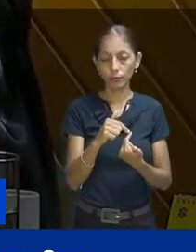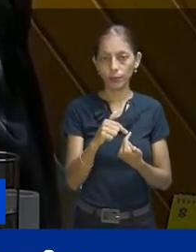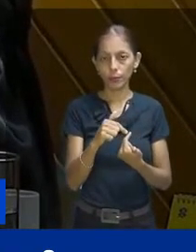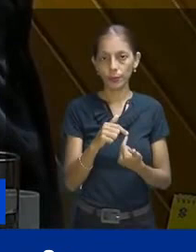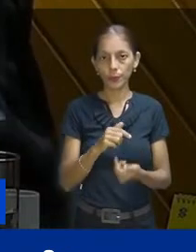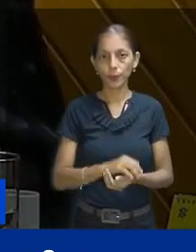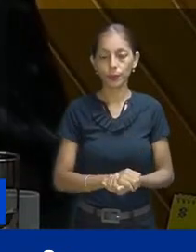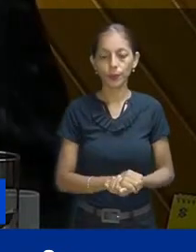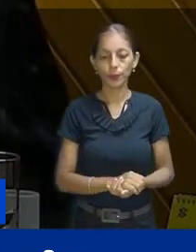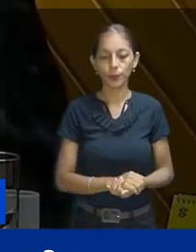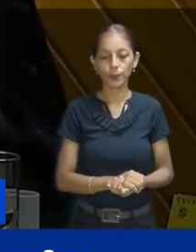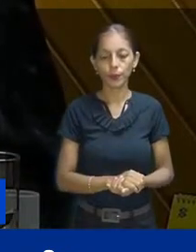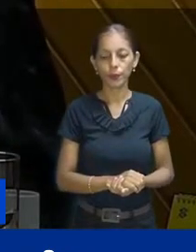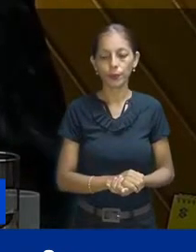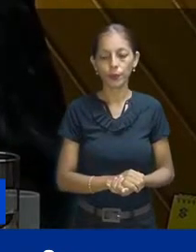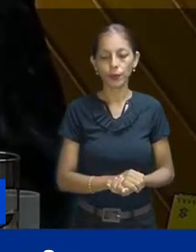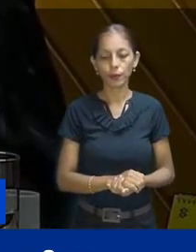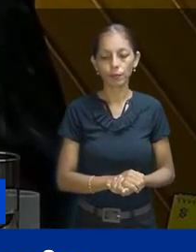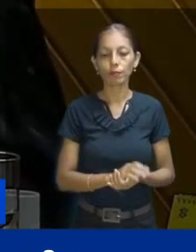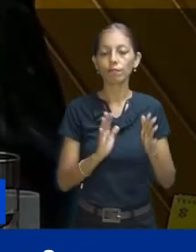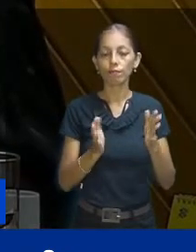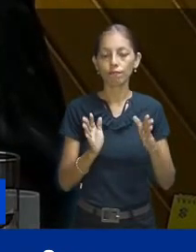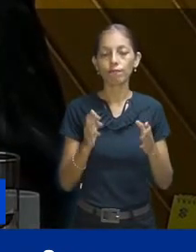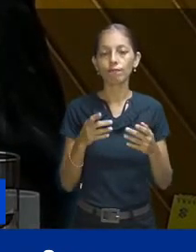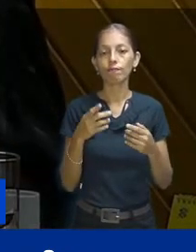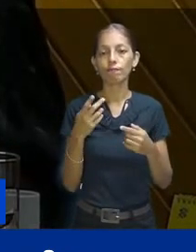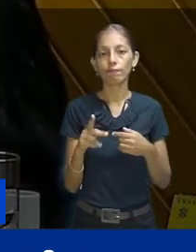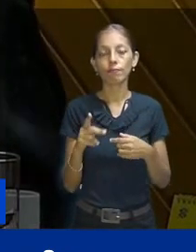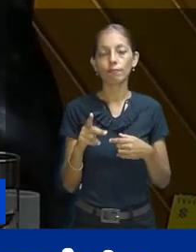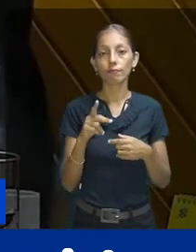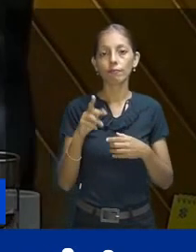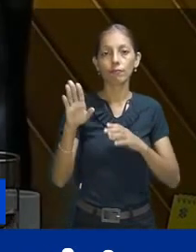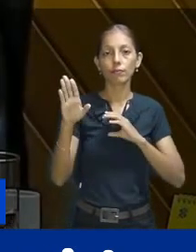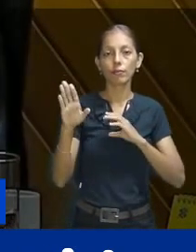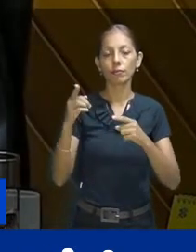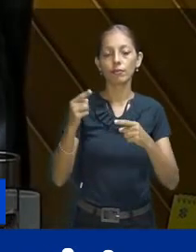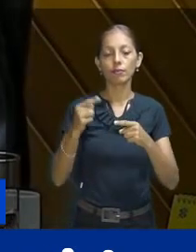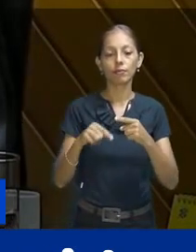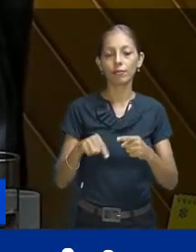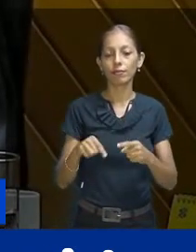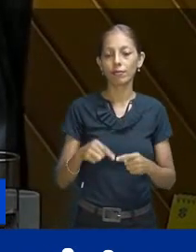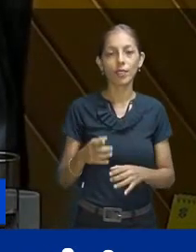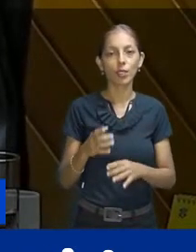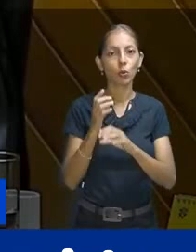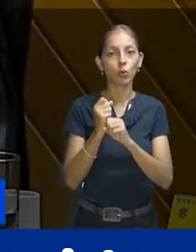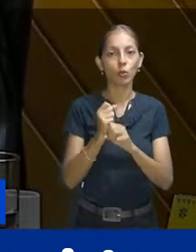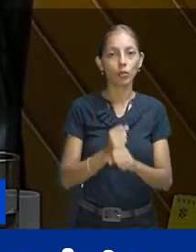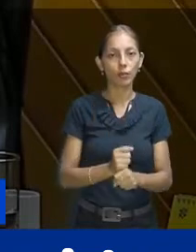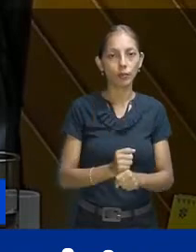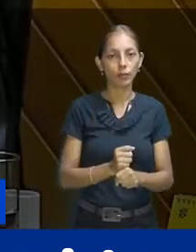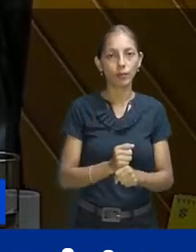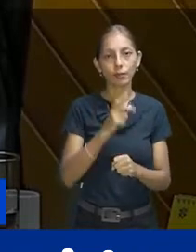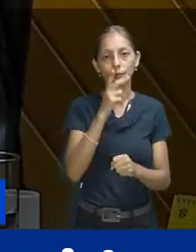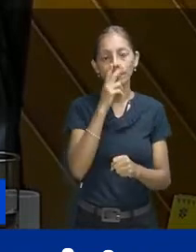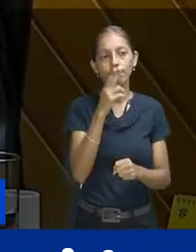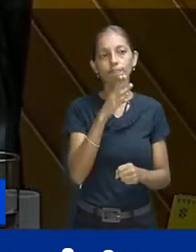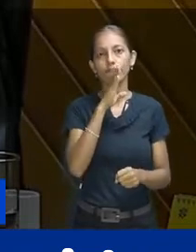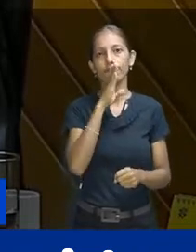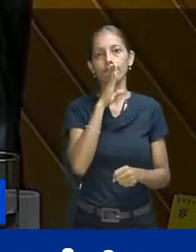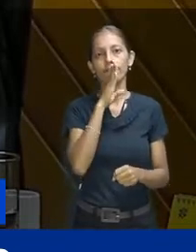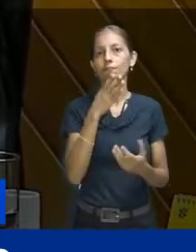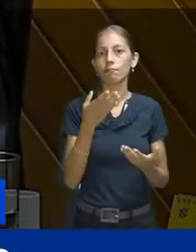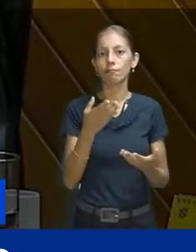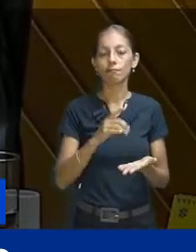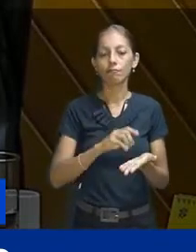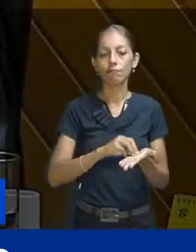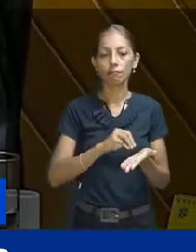por si só seriam suficientes pela desaprovação das contas, entendo, então, configurada a omissão. Como dito, os precedentes